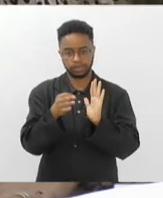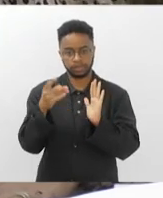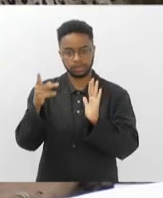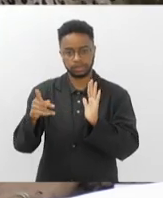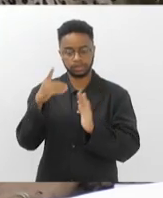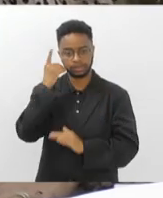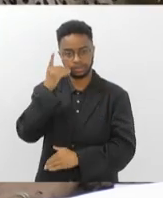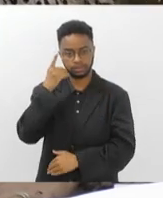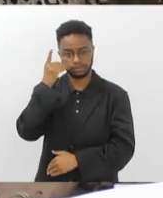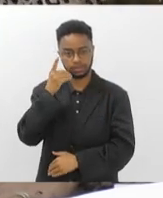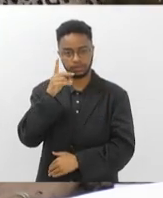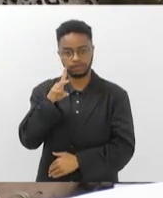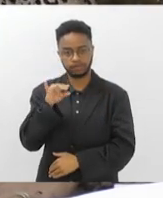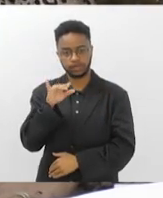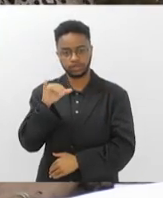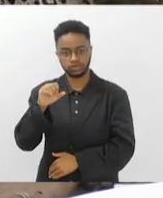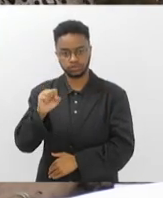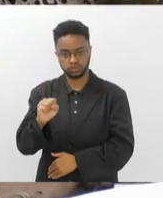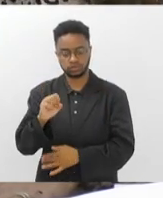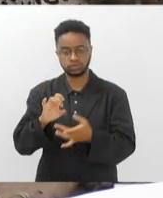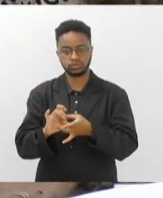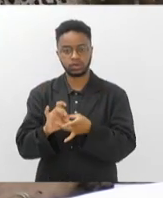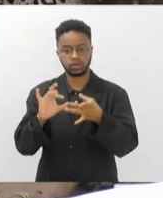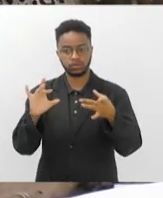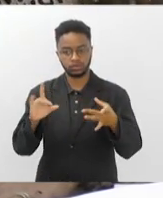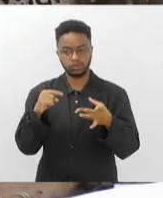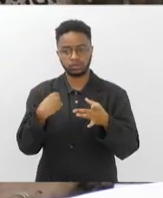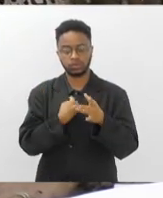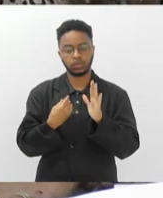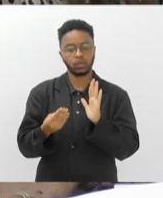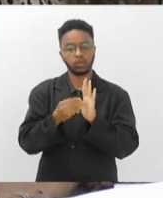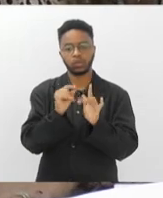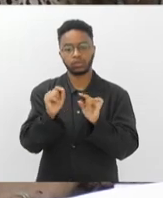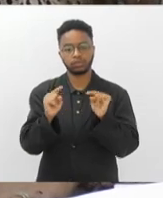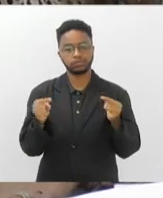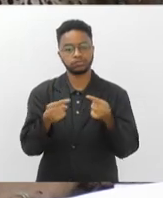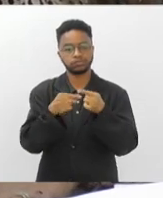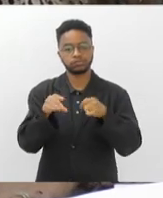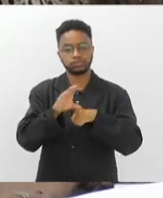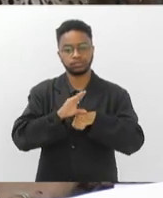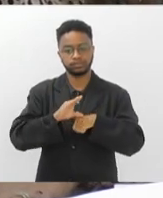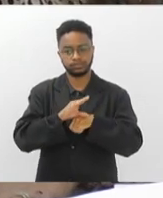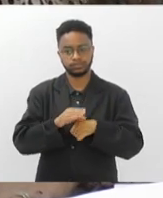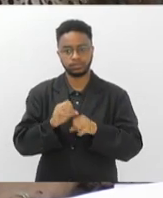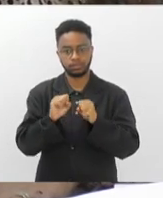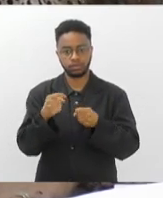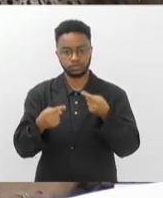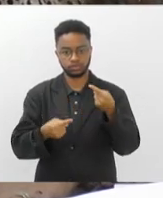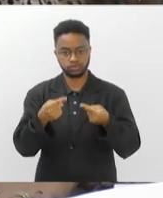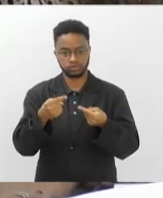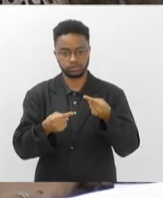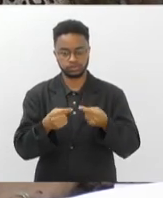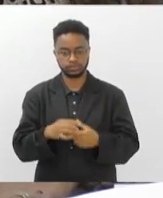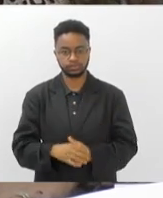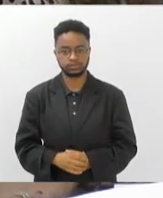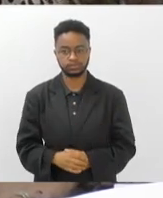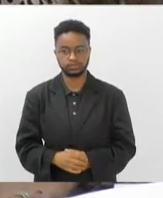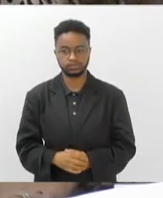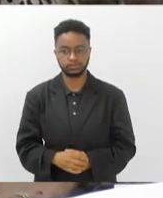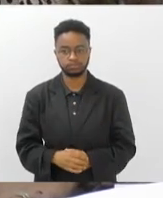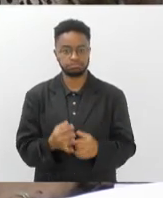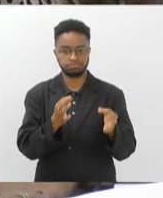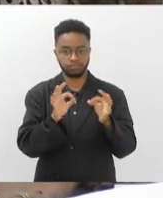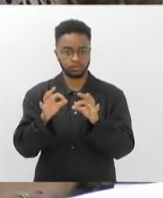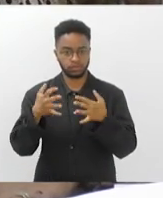deputado Vinícius Cusolino, que nos autorizou a dar o parecer, é pela constitucionalidade. Em discussão.